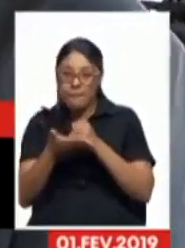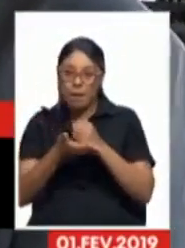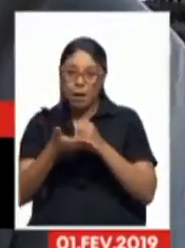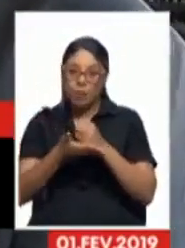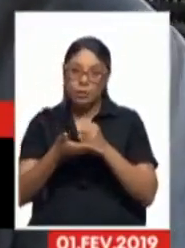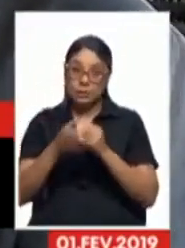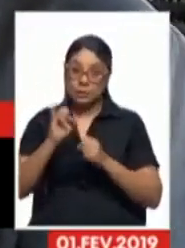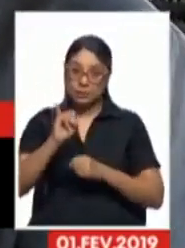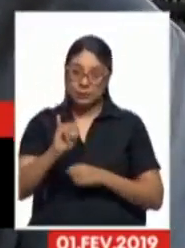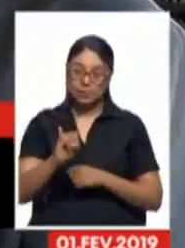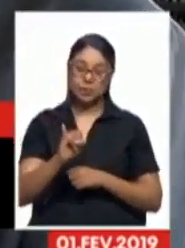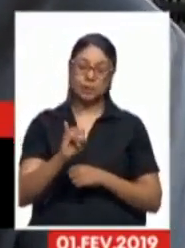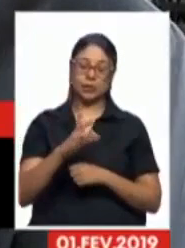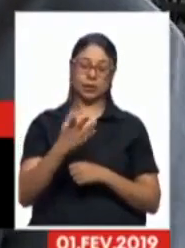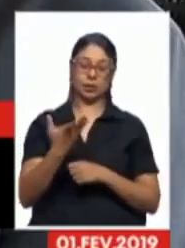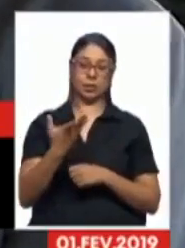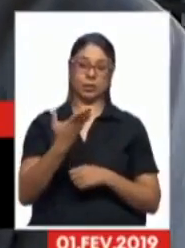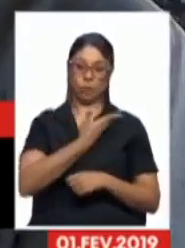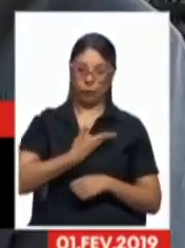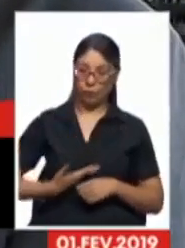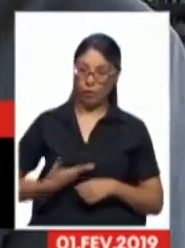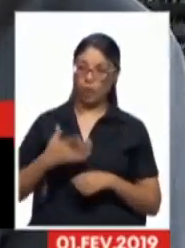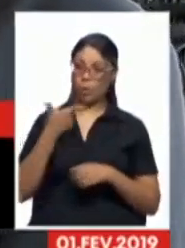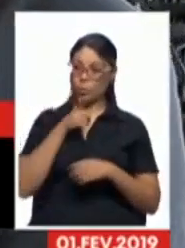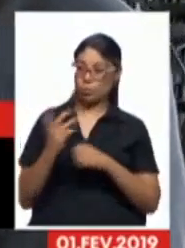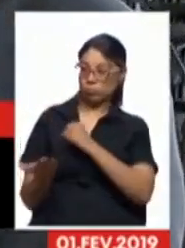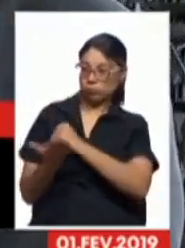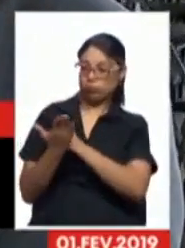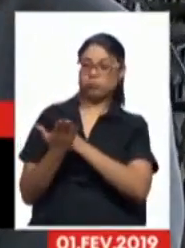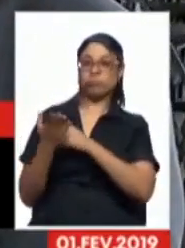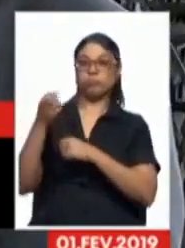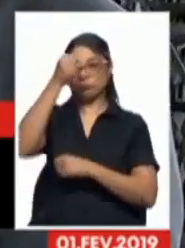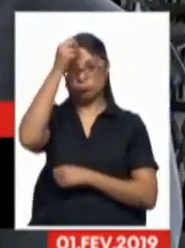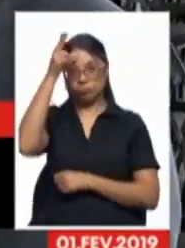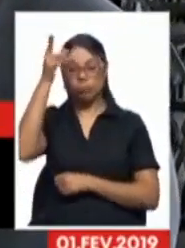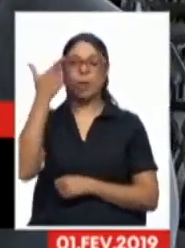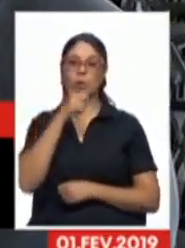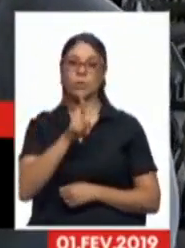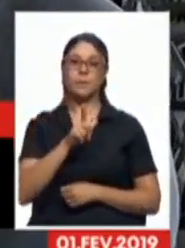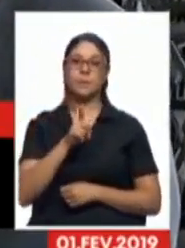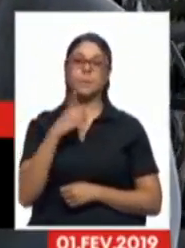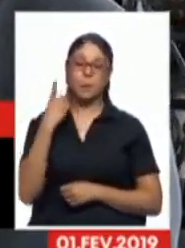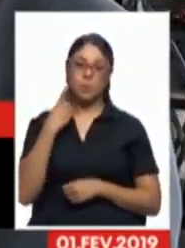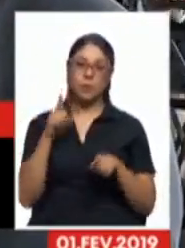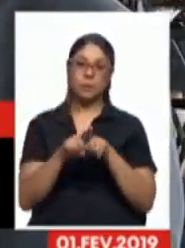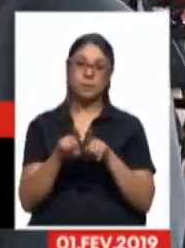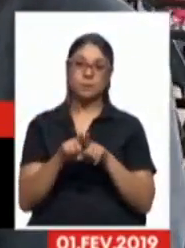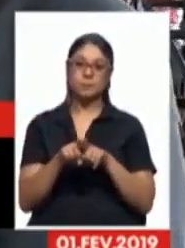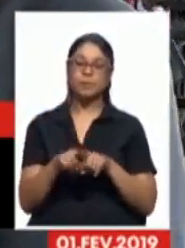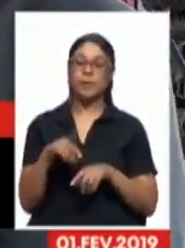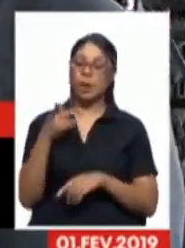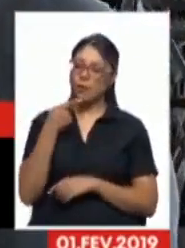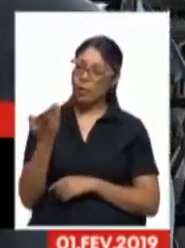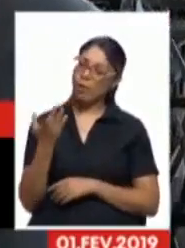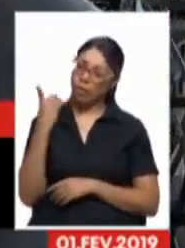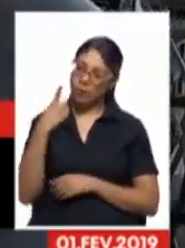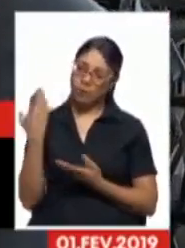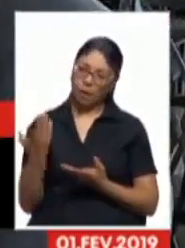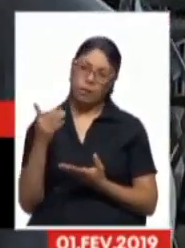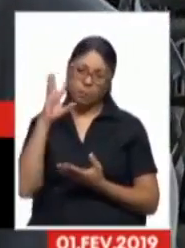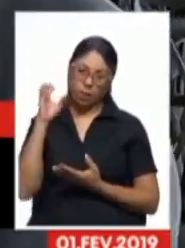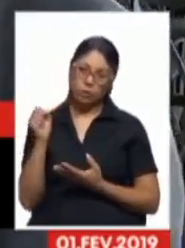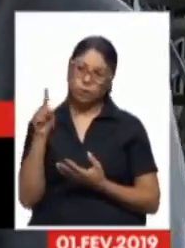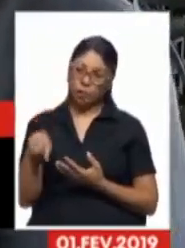nos prefeitos e, evidentemente, nos deputados, ele vai ter sucesso, com certeza. Você falou dos deputados, tomaram posse agora há pouco, na expectativa em relação ao papel